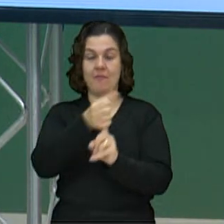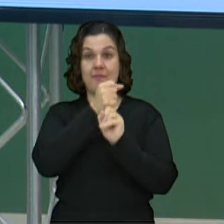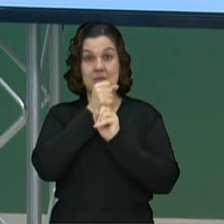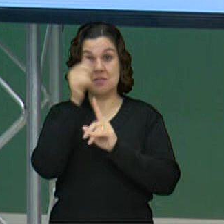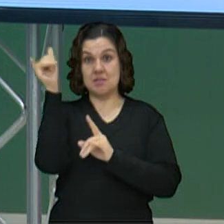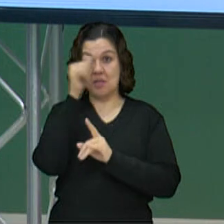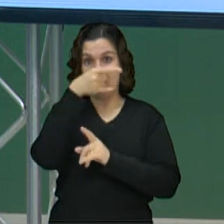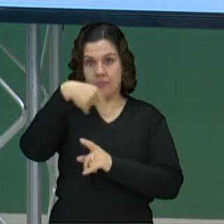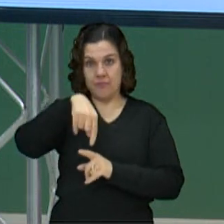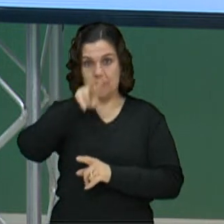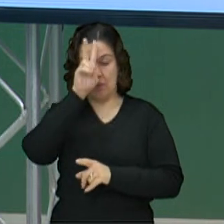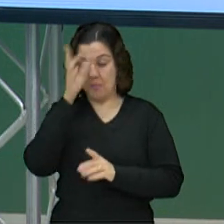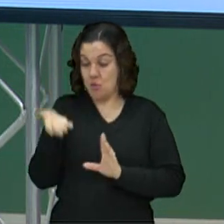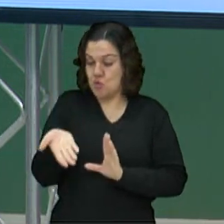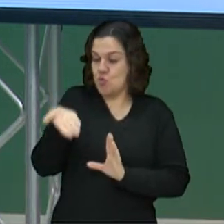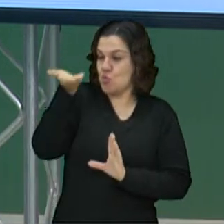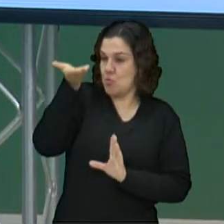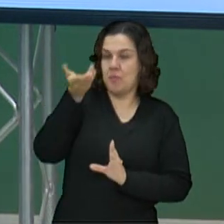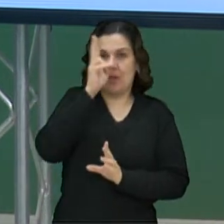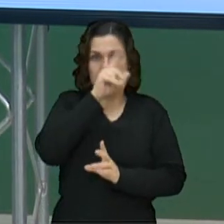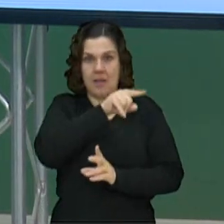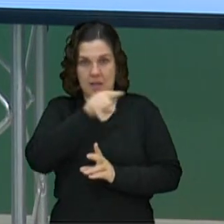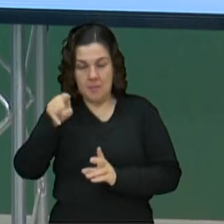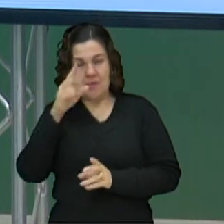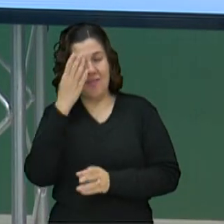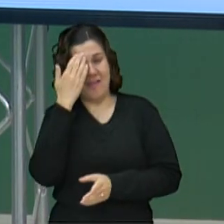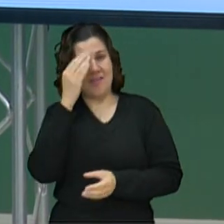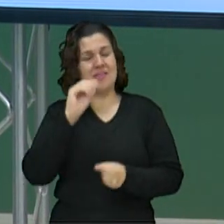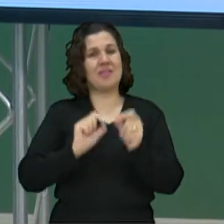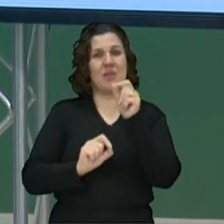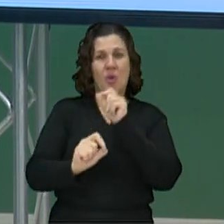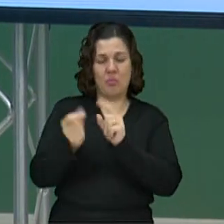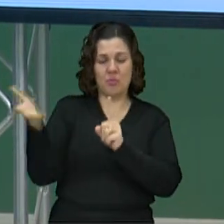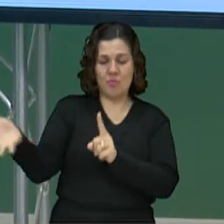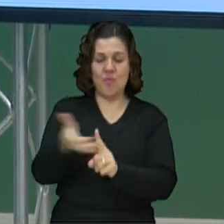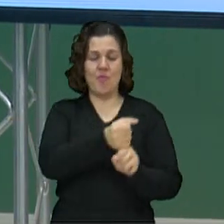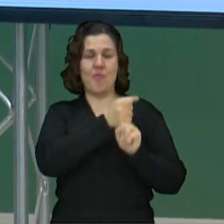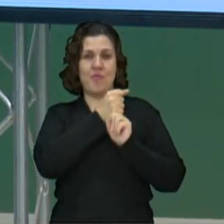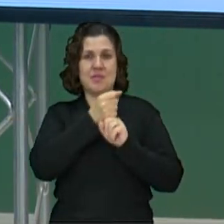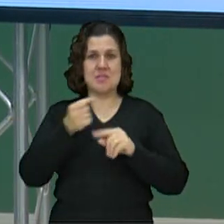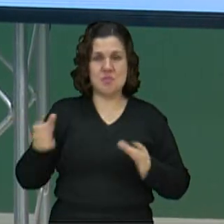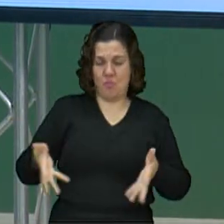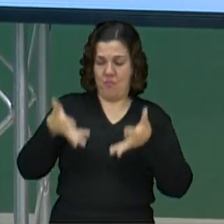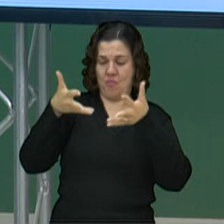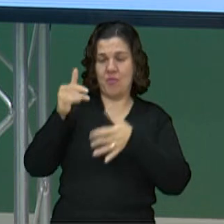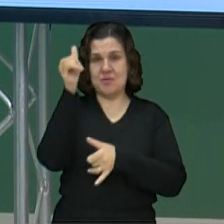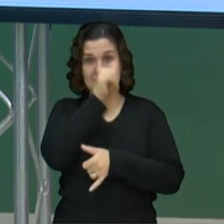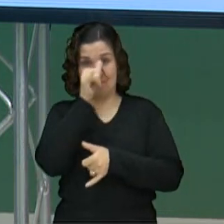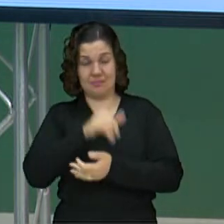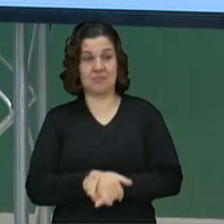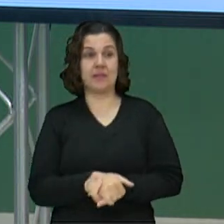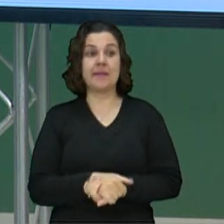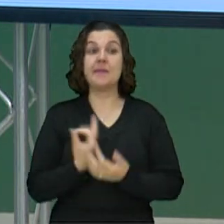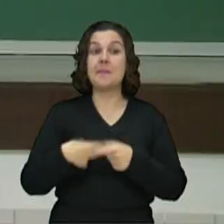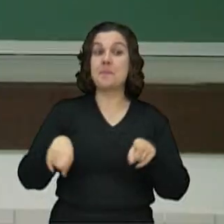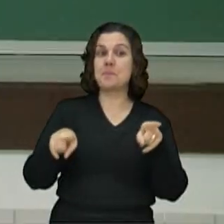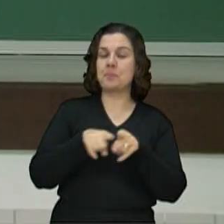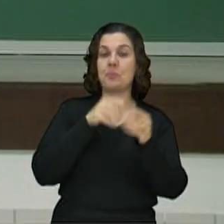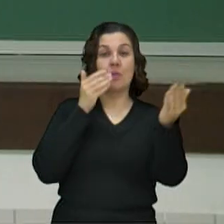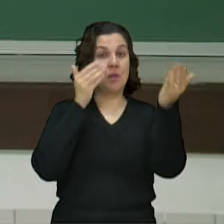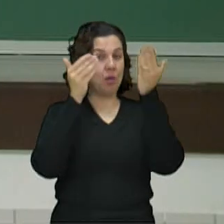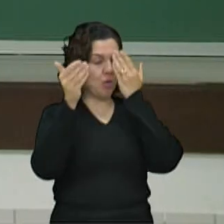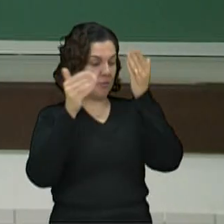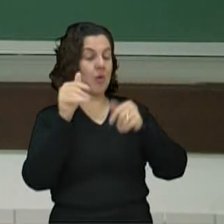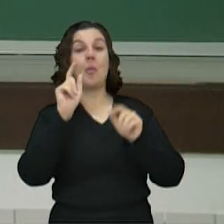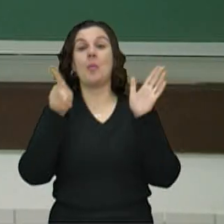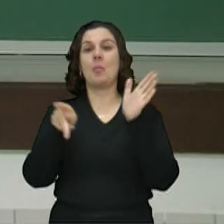lembrado? Subida. Então vamos compreender como que o fascismo ganhou força na Itália. E ainda vamos analisar